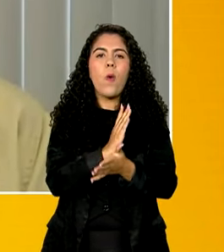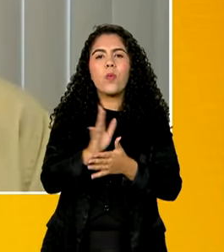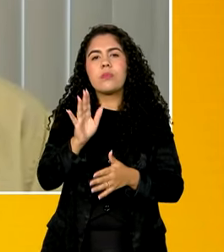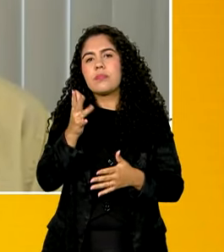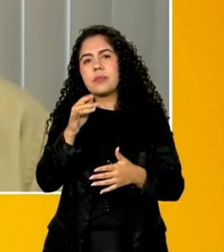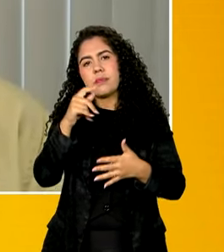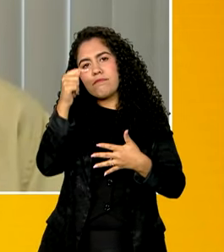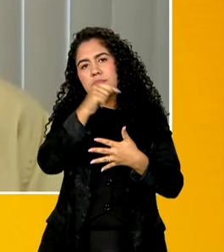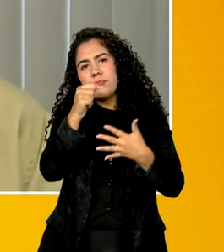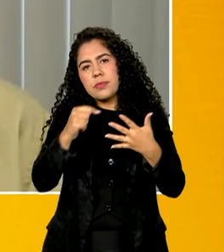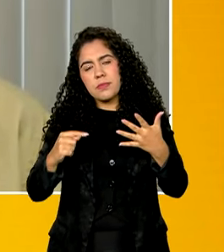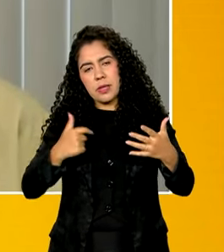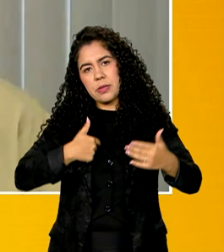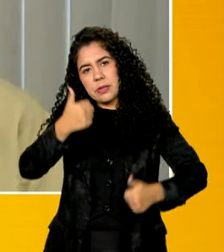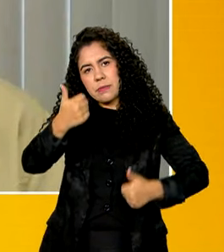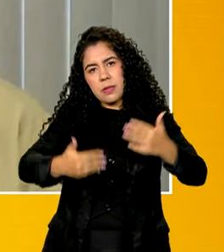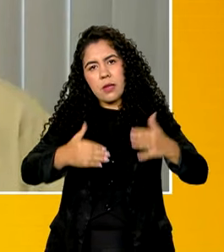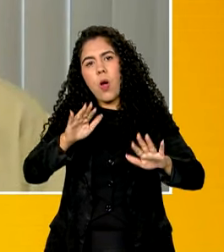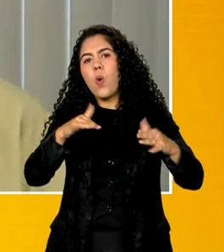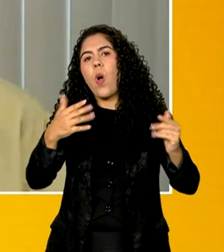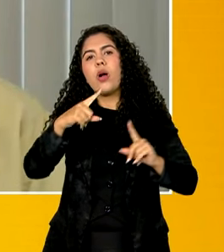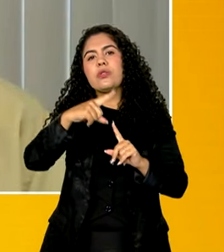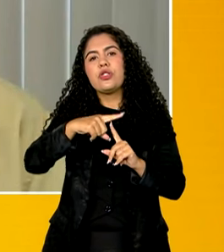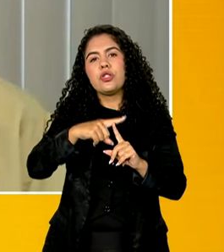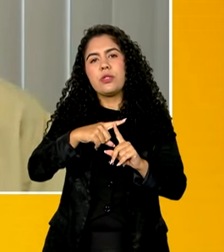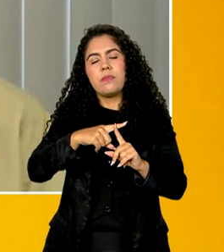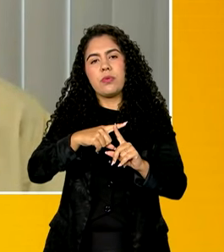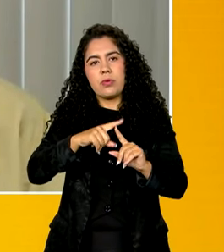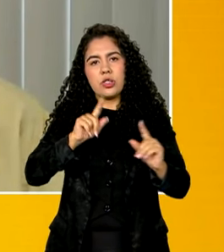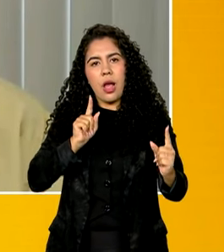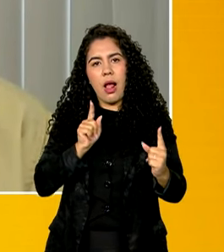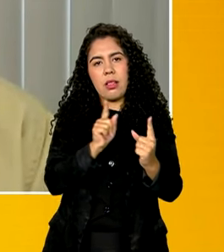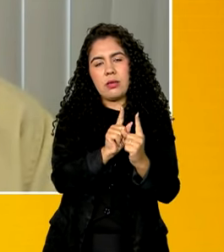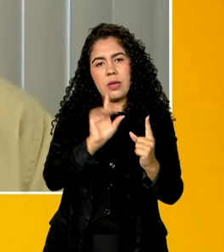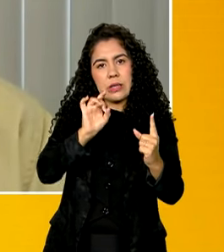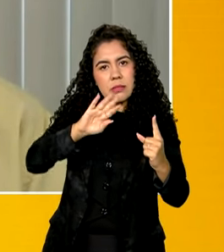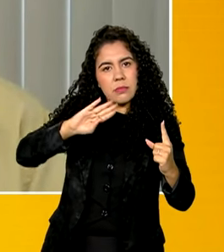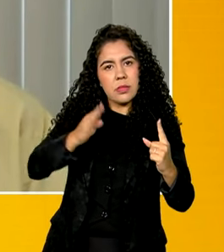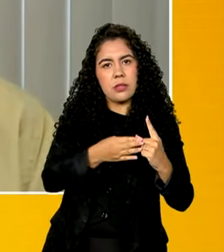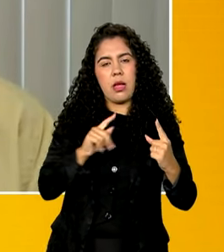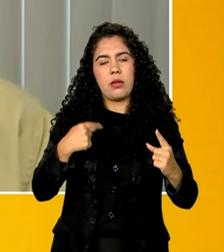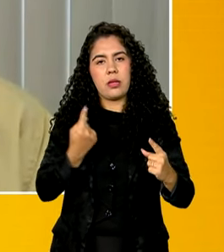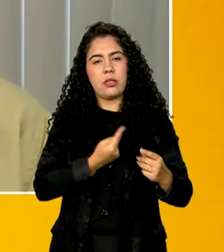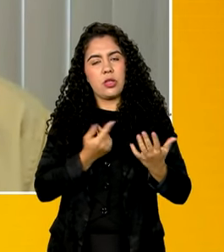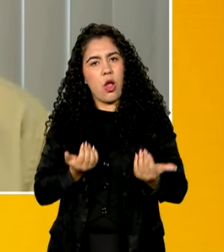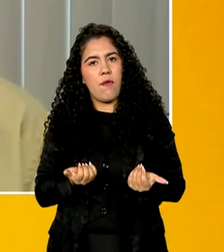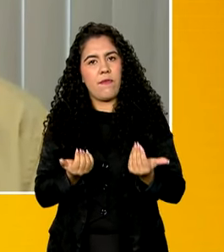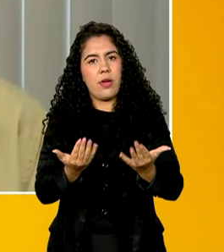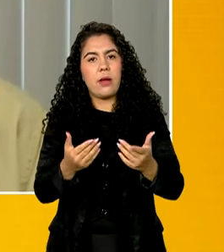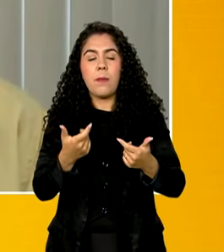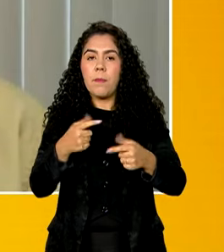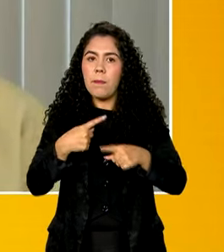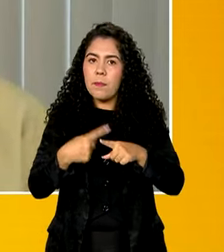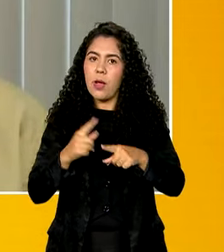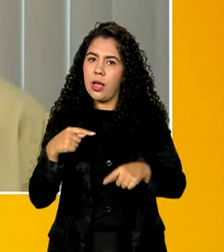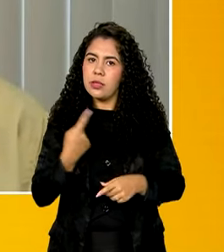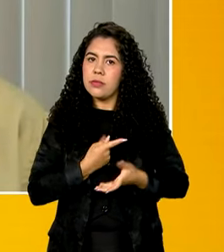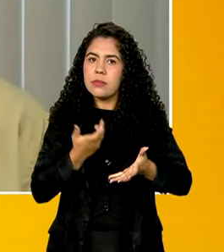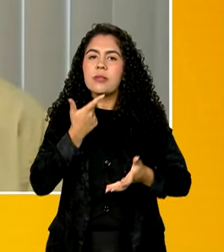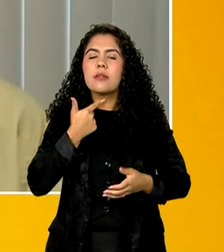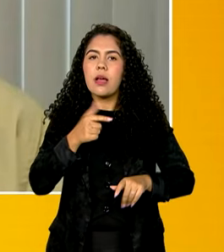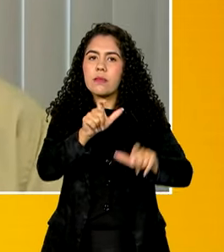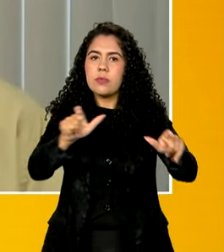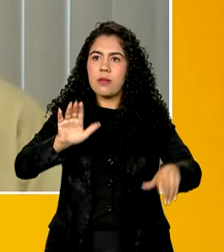aqui, né, dos atendimentos que a gente faz, especiais, para facilitar a vida dos candidatos, porque o que a gente quer é que o candidato chegue lá e faça seu